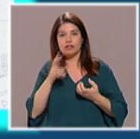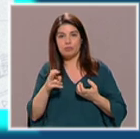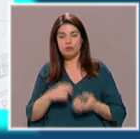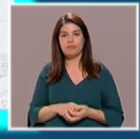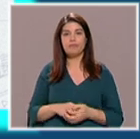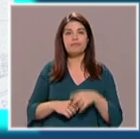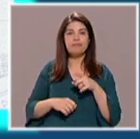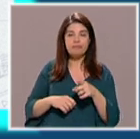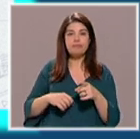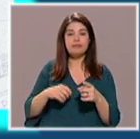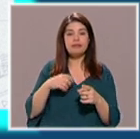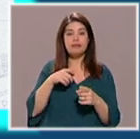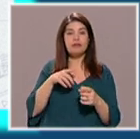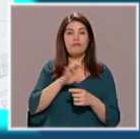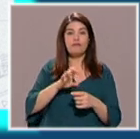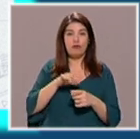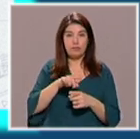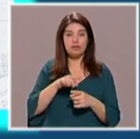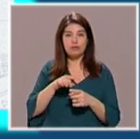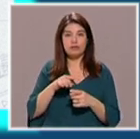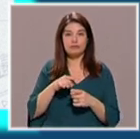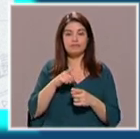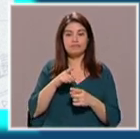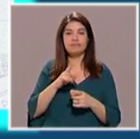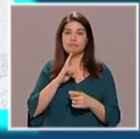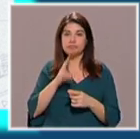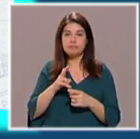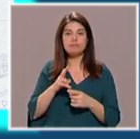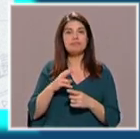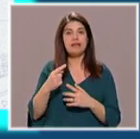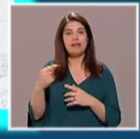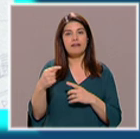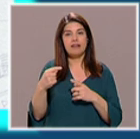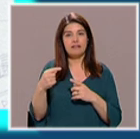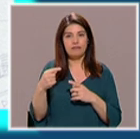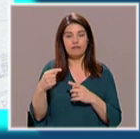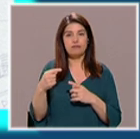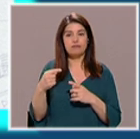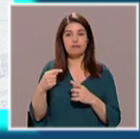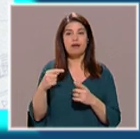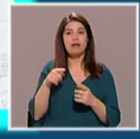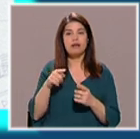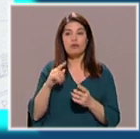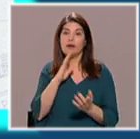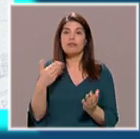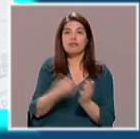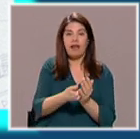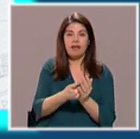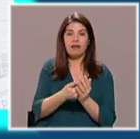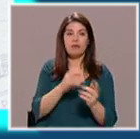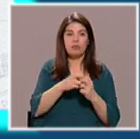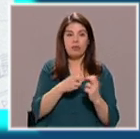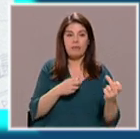estes mecanismos de feedback são, por norma, feedbacks negativos em que o efeito contraria a